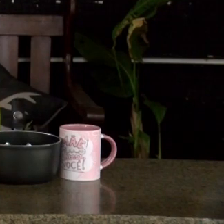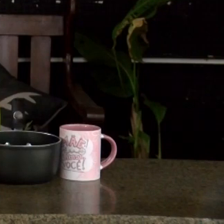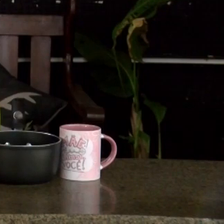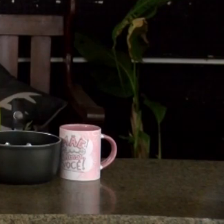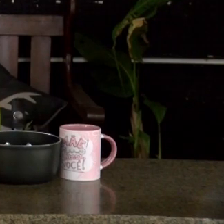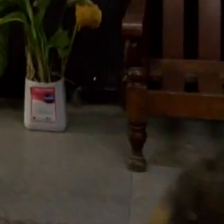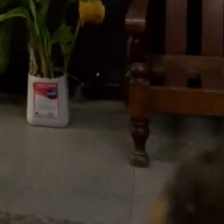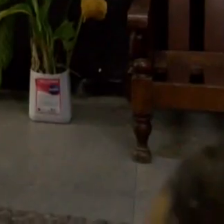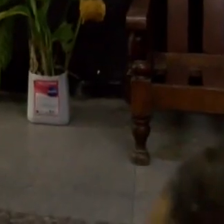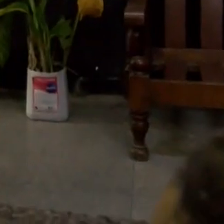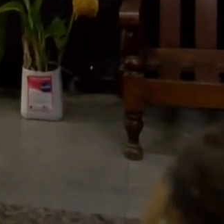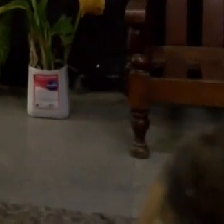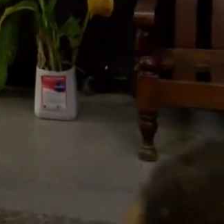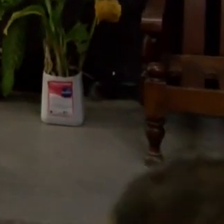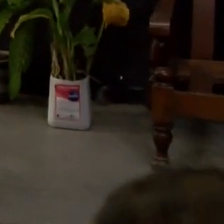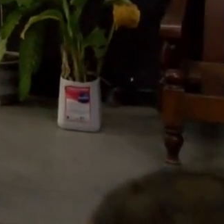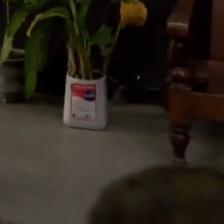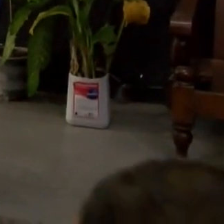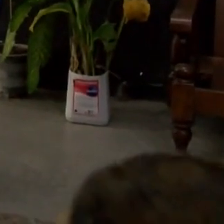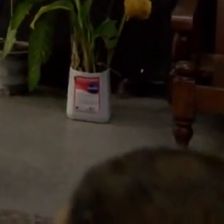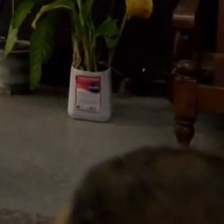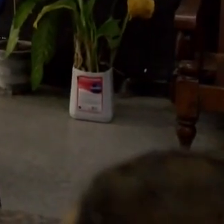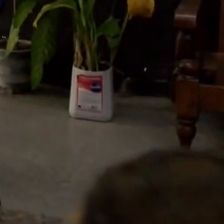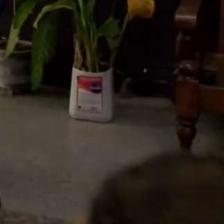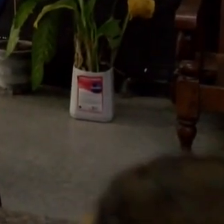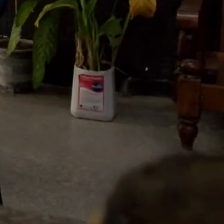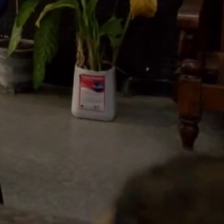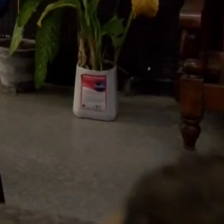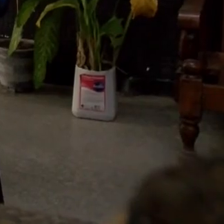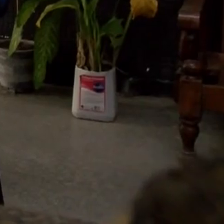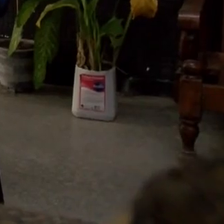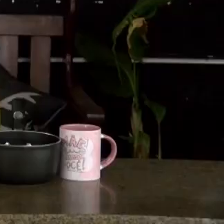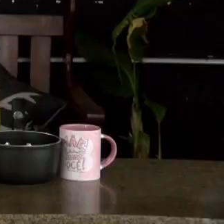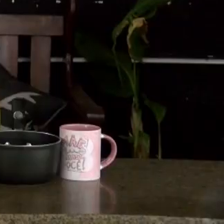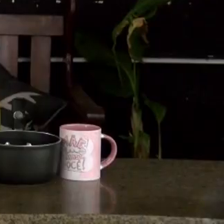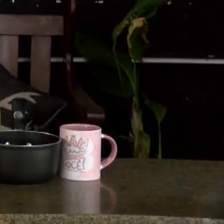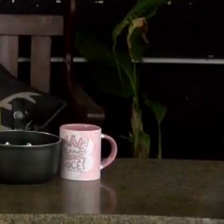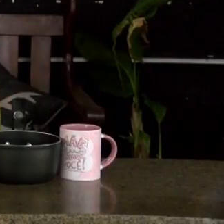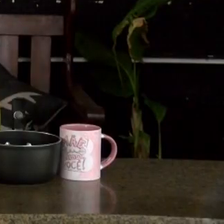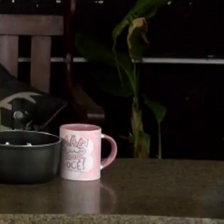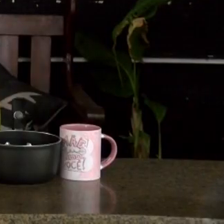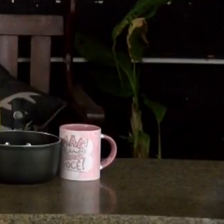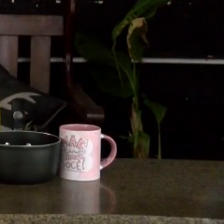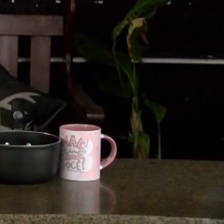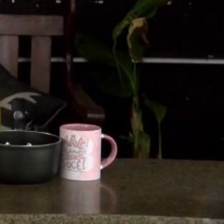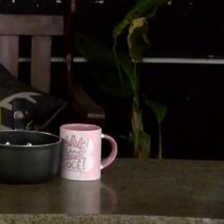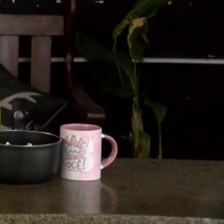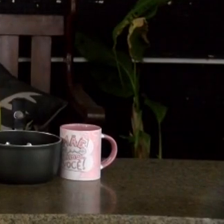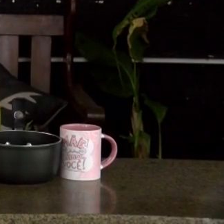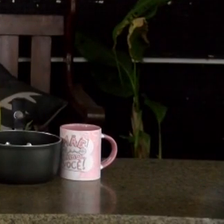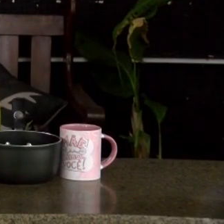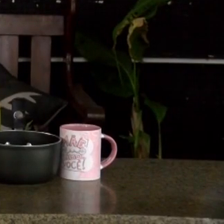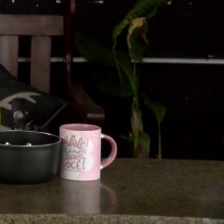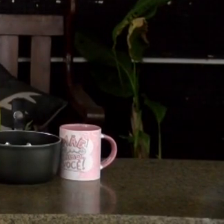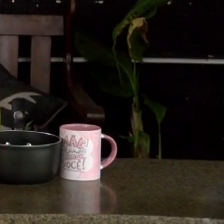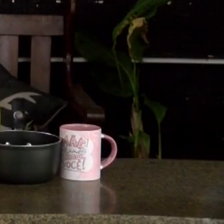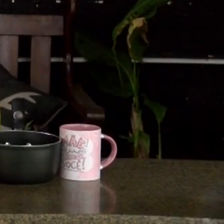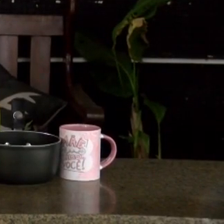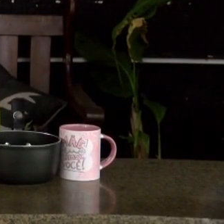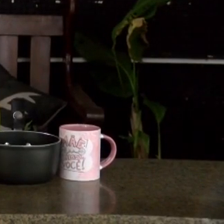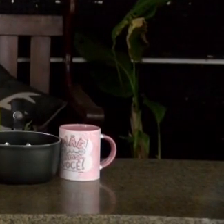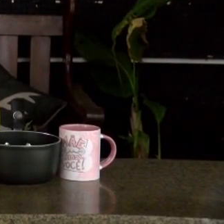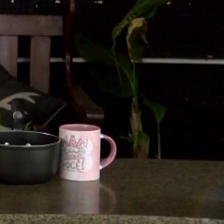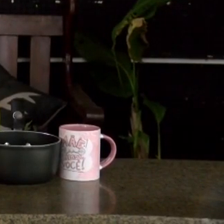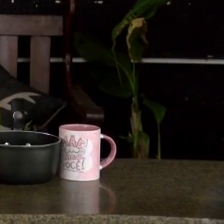banana. Essa banana é banana comum, banana nanica, banana da